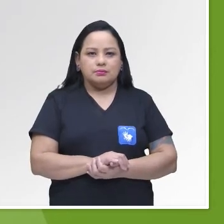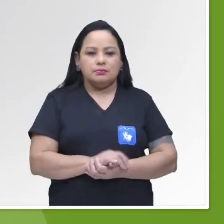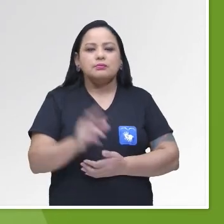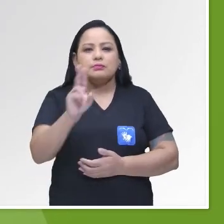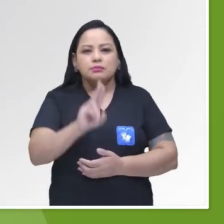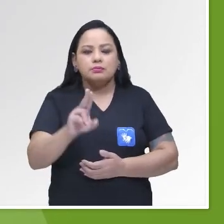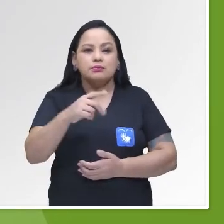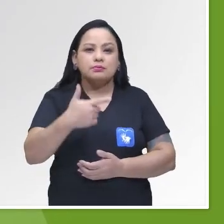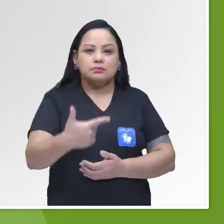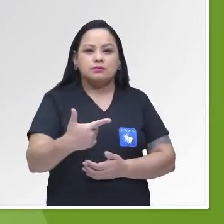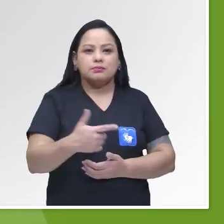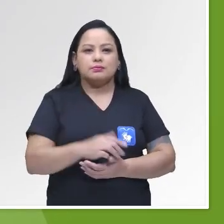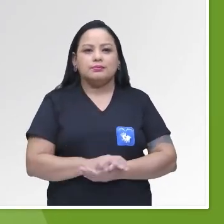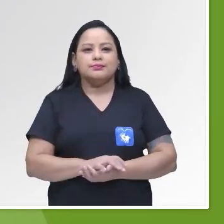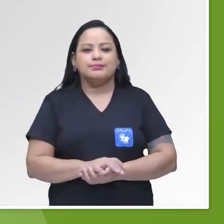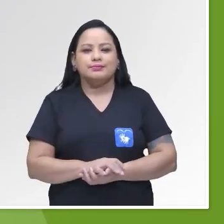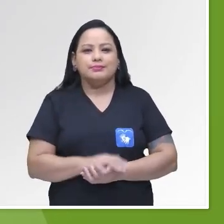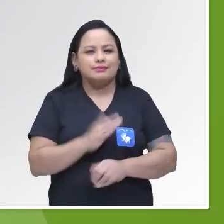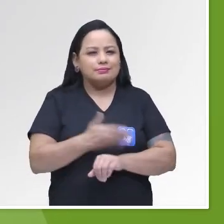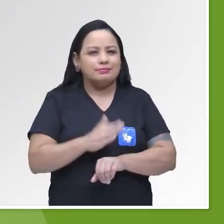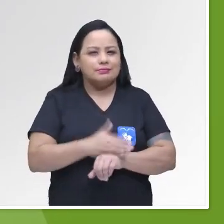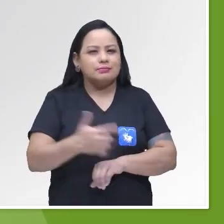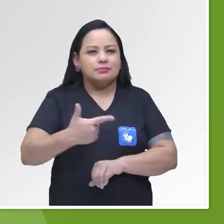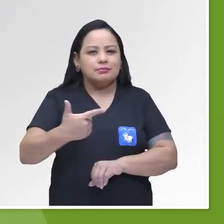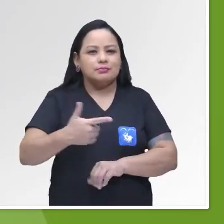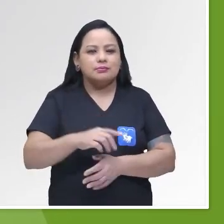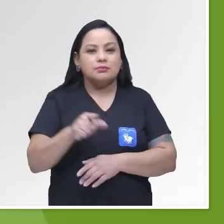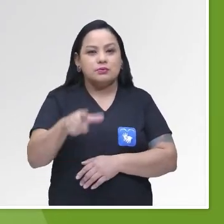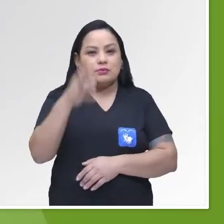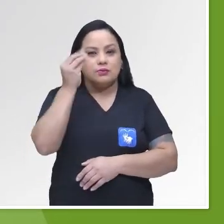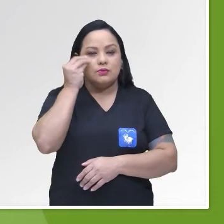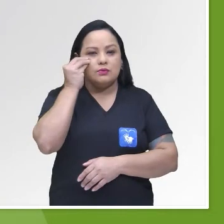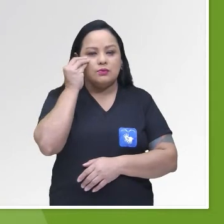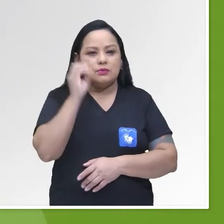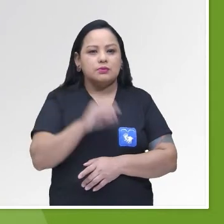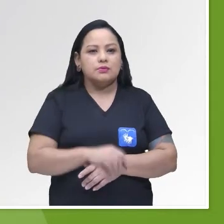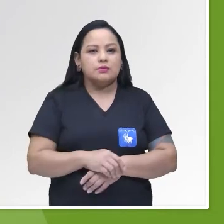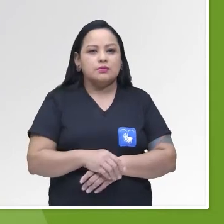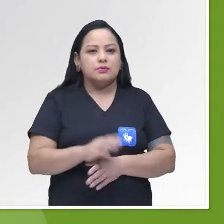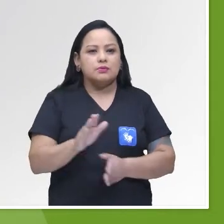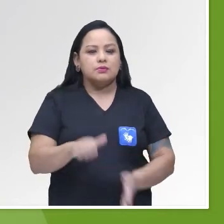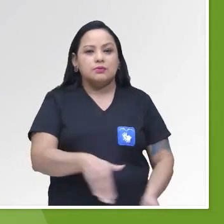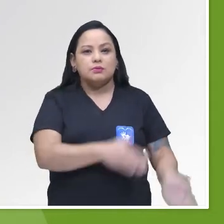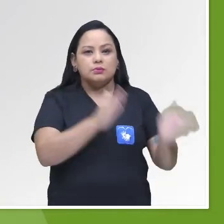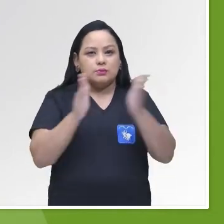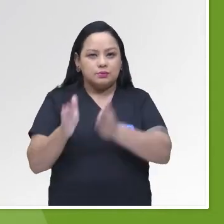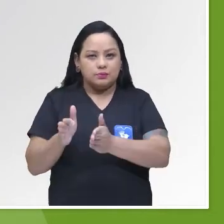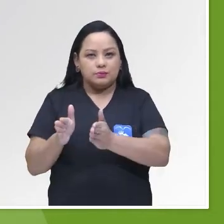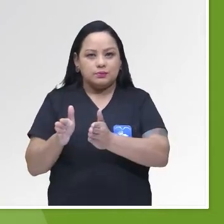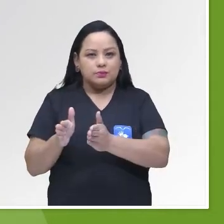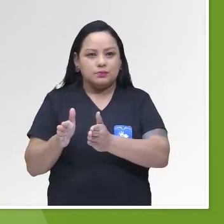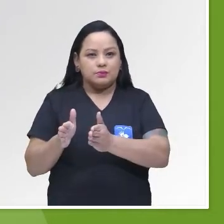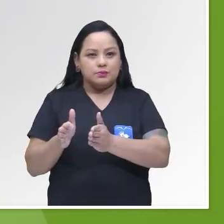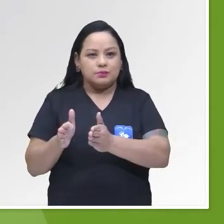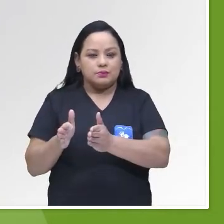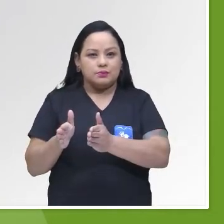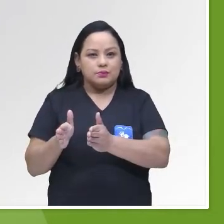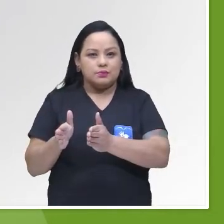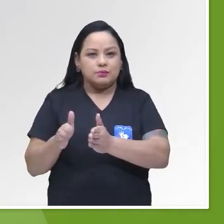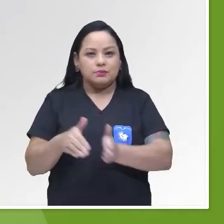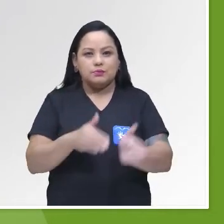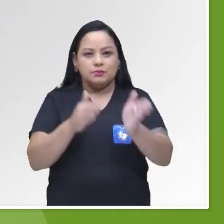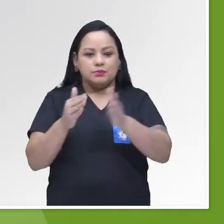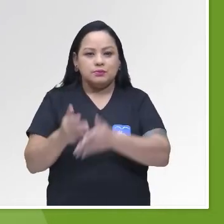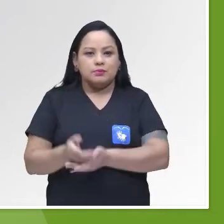Aplicação 2, né? Observem vocês que do lado dos